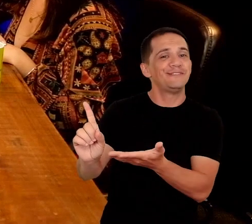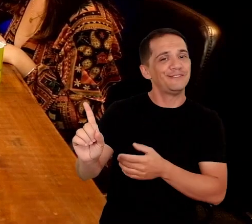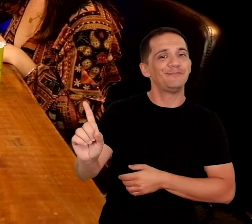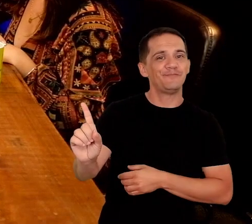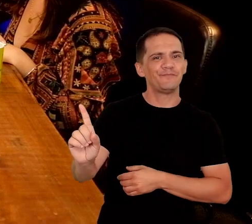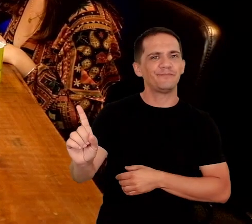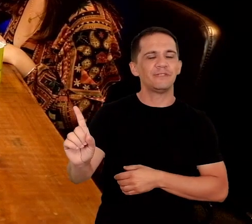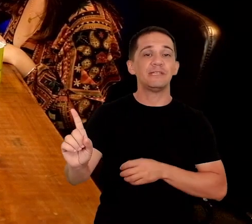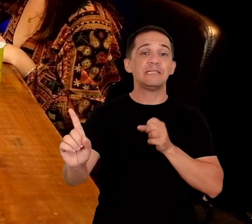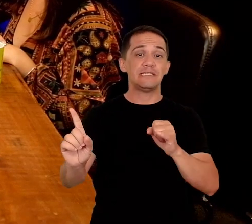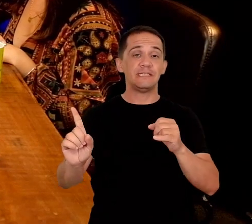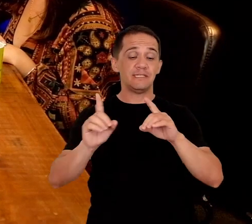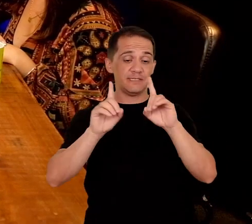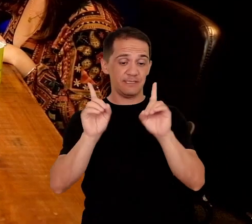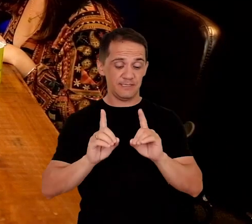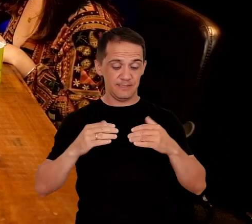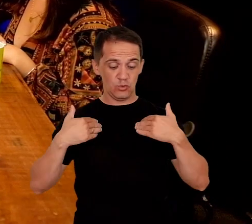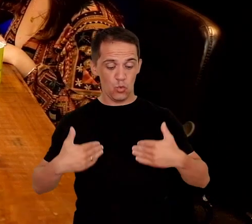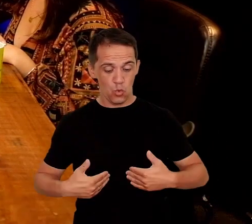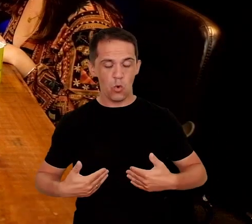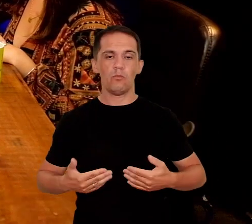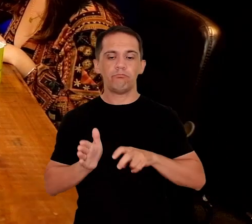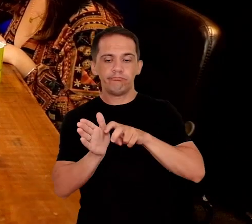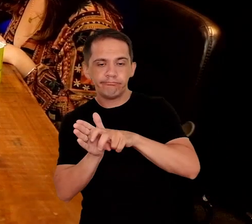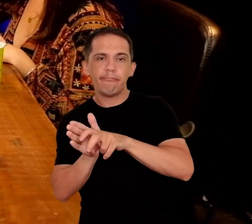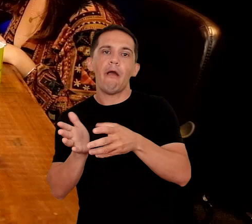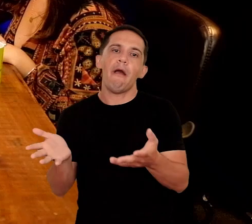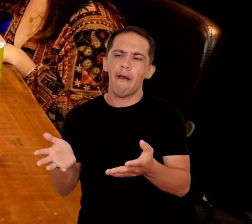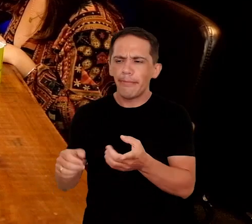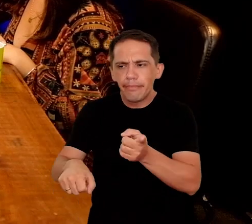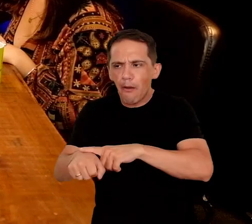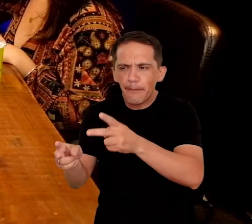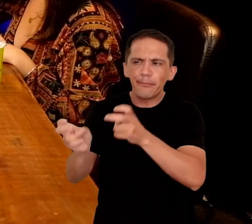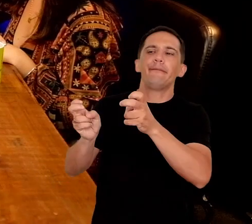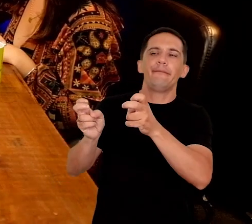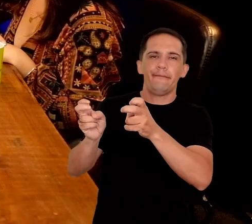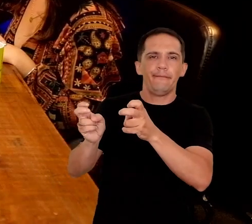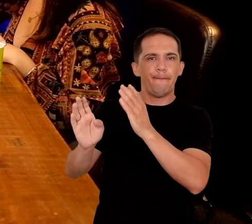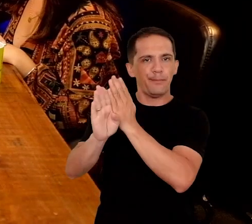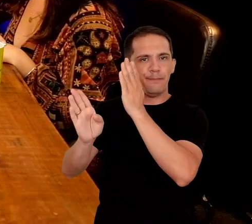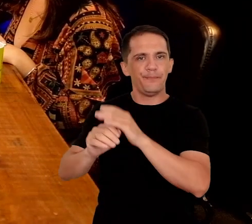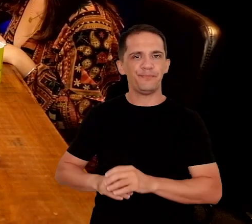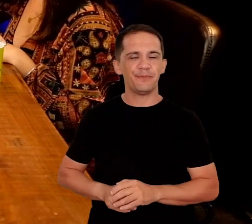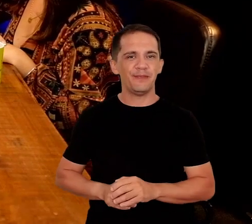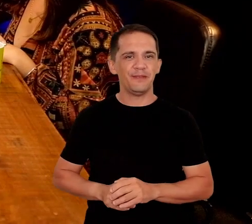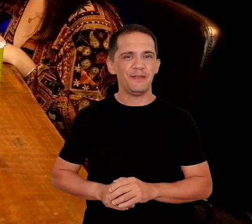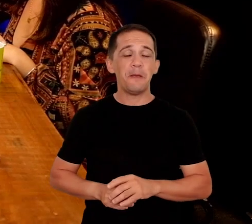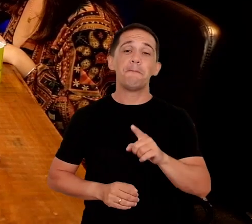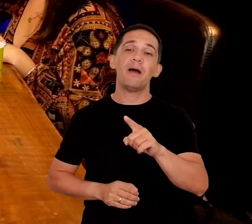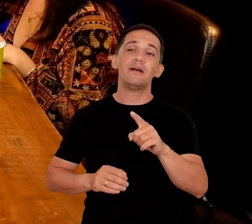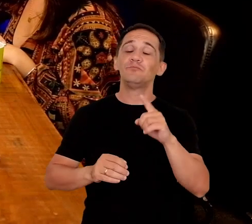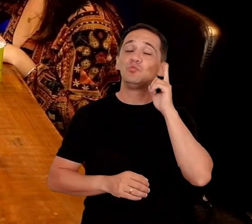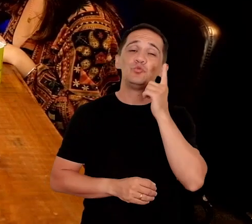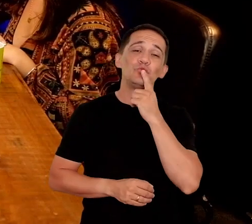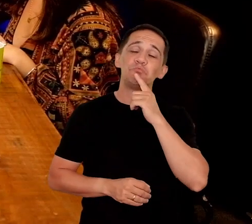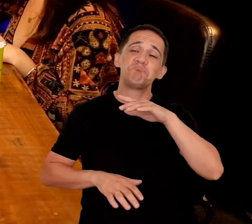Se é uma deficiência física, tu enxerga. Mas o surdo, né? Ele dá um oi, às vezes tu pensa que